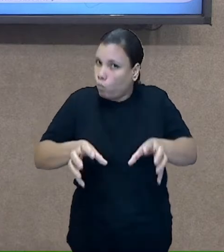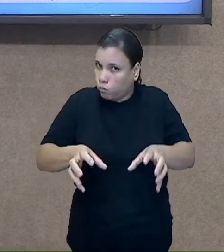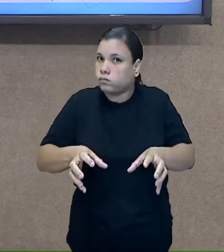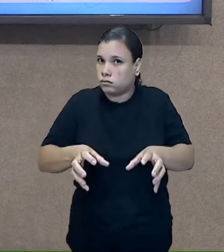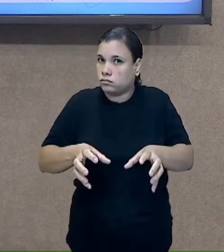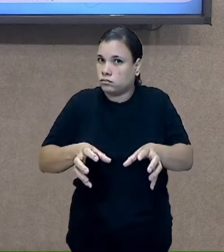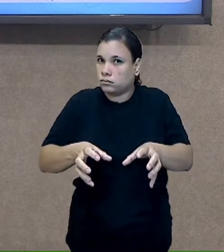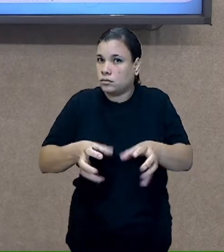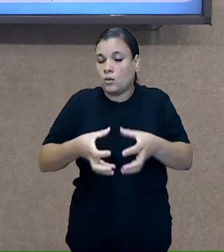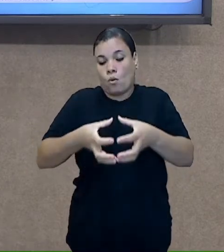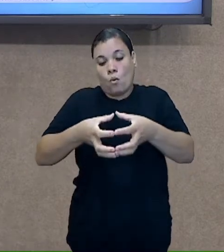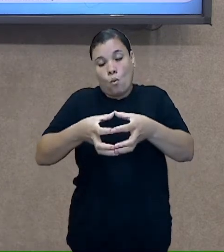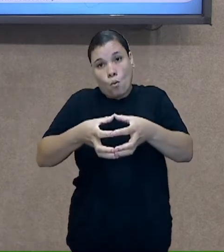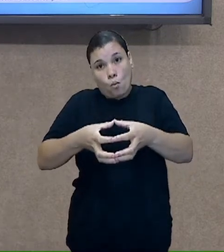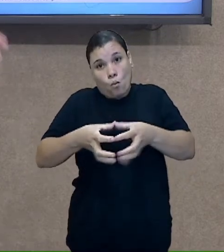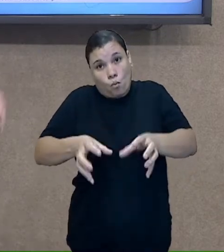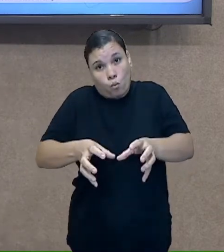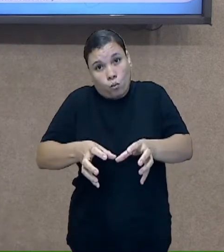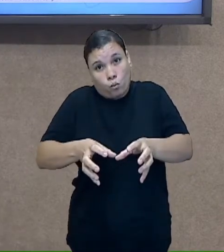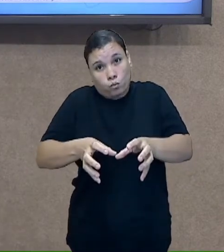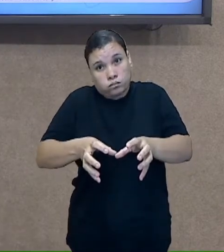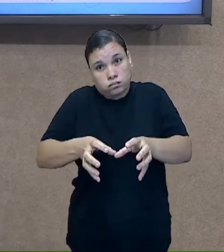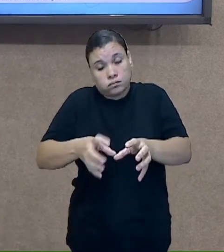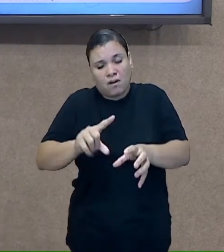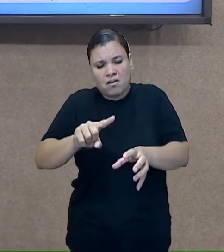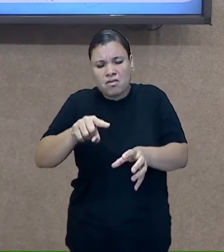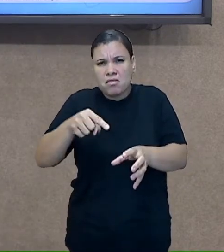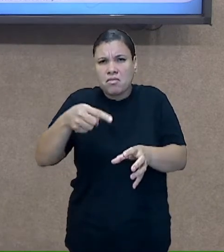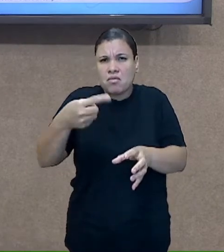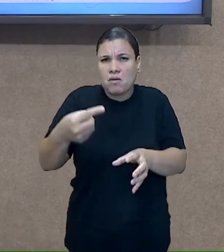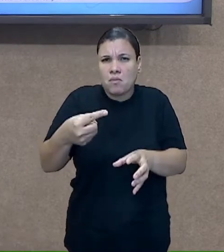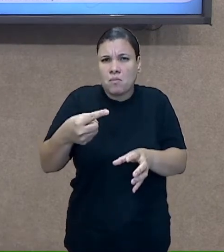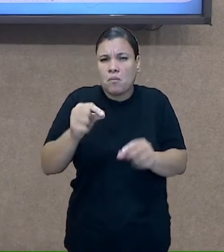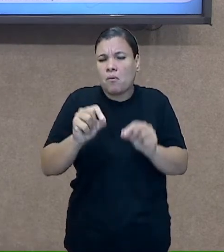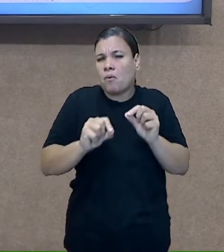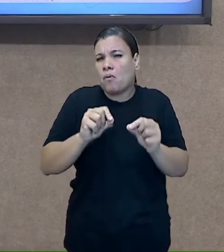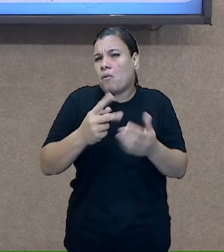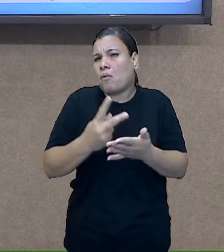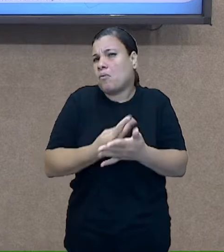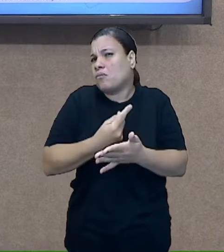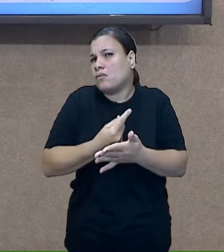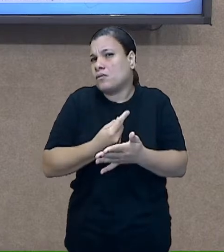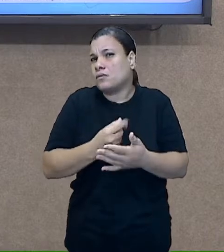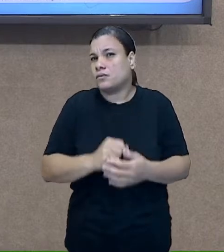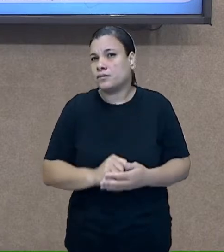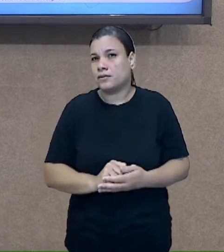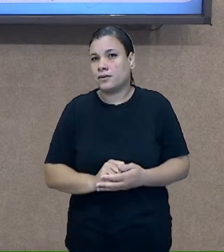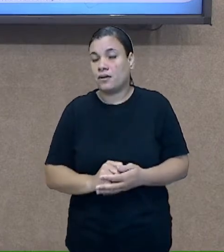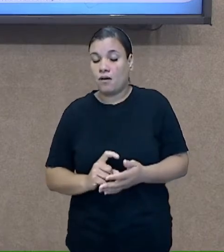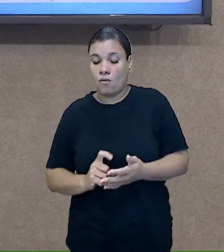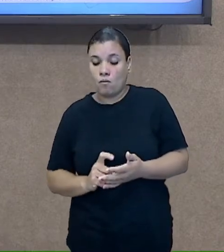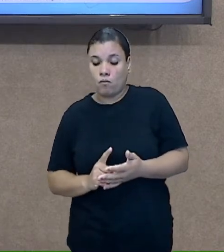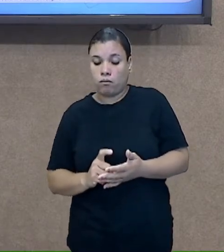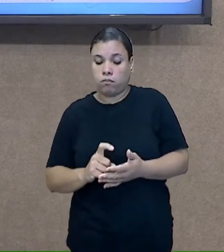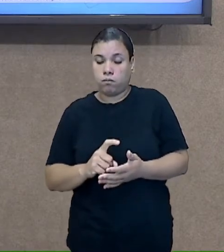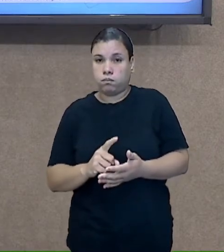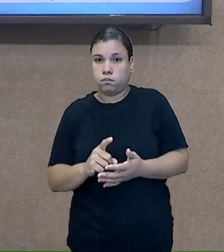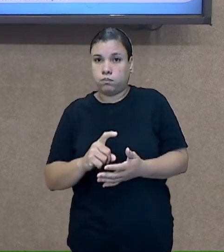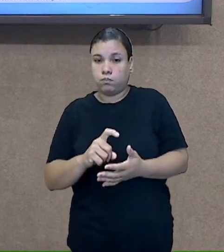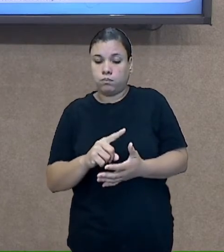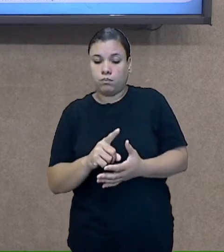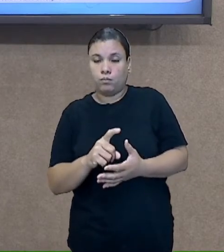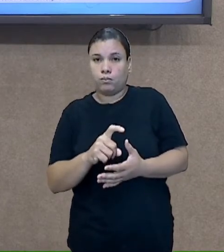larva nós vamos ter a muda. A muda, ela entra em um processo